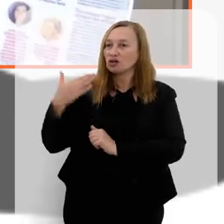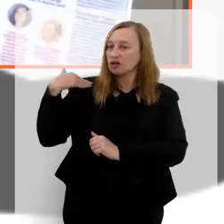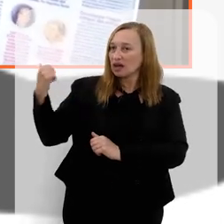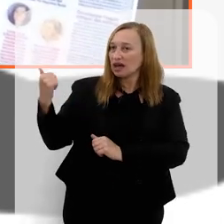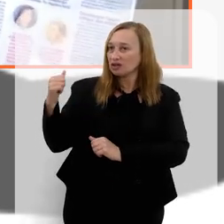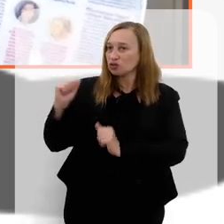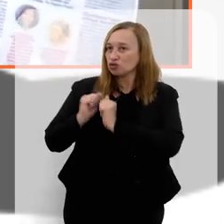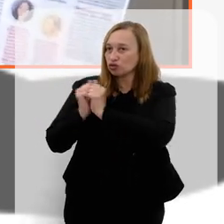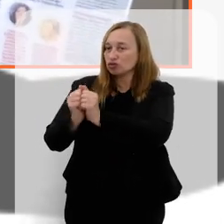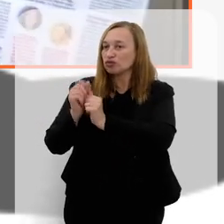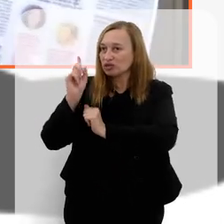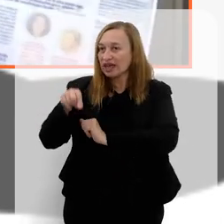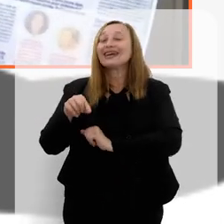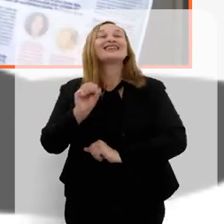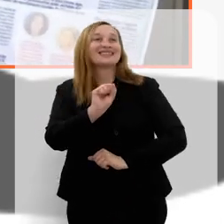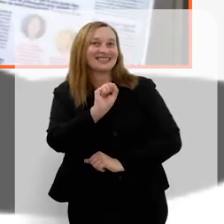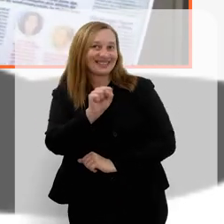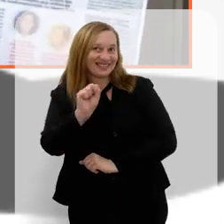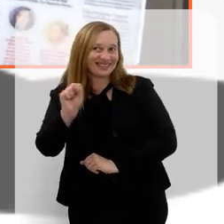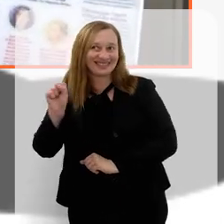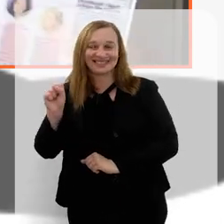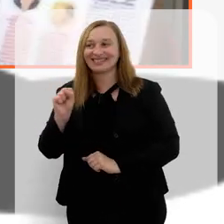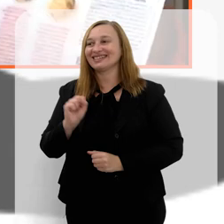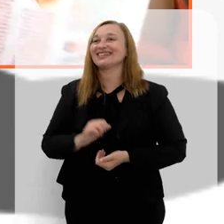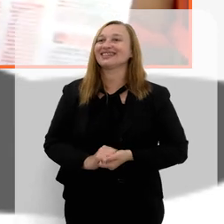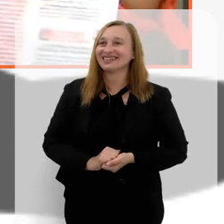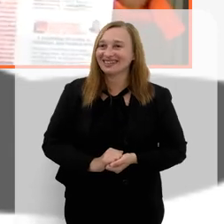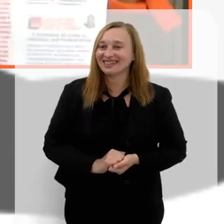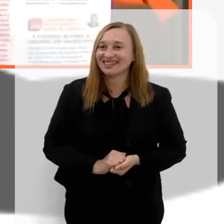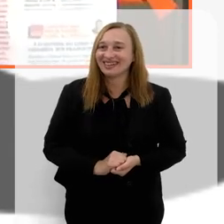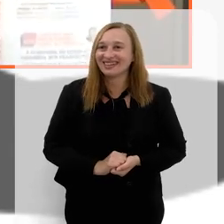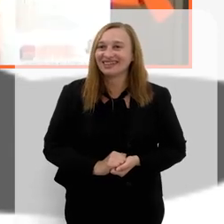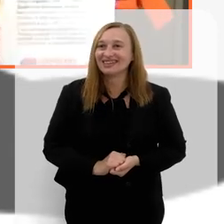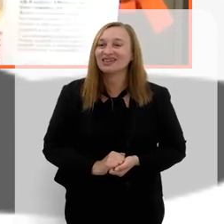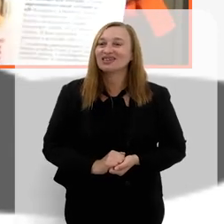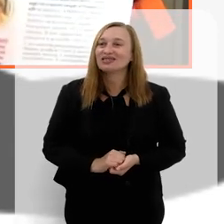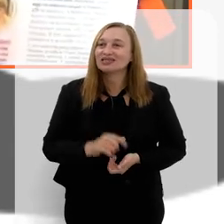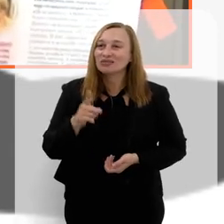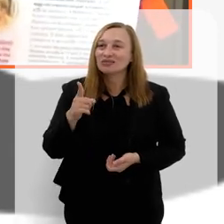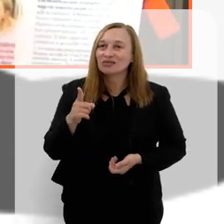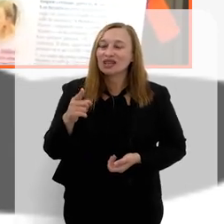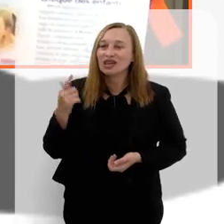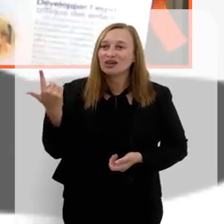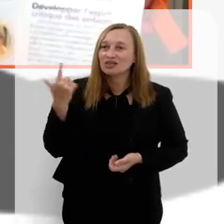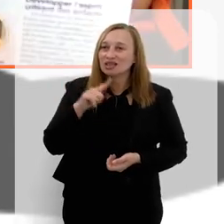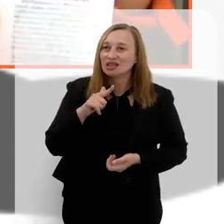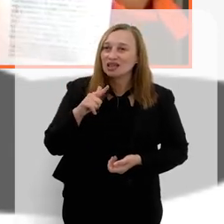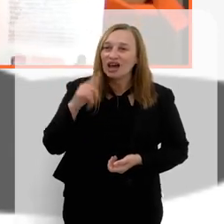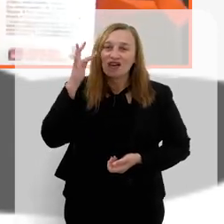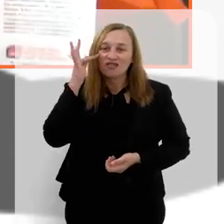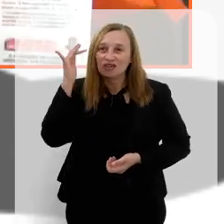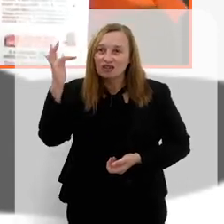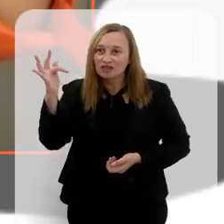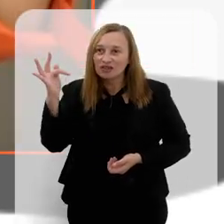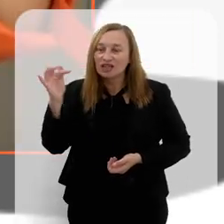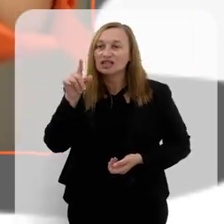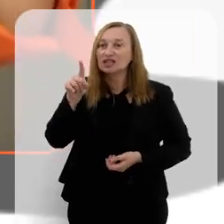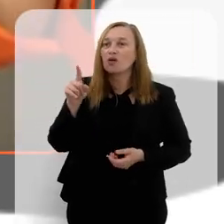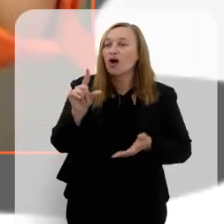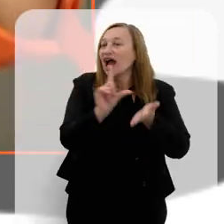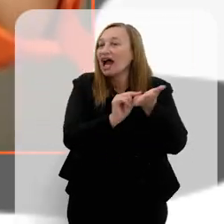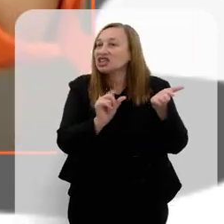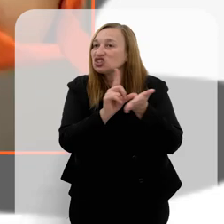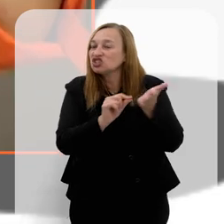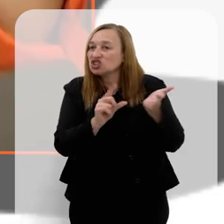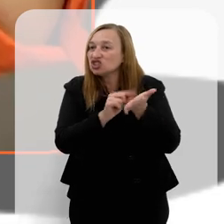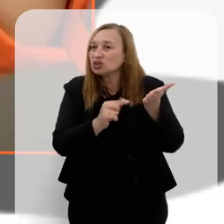ao lado, ali, ombro a ombro, né? Isso aí. Deixa eu Ó. ver, esse é o selo? La Não, Philosophie é. esses aqui são